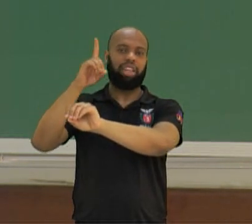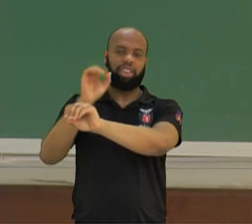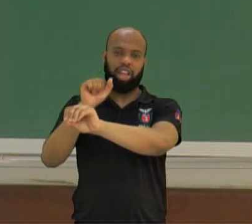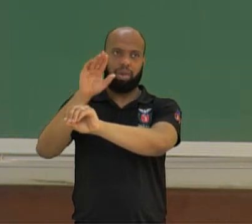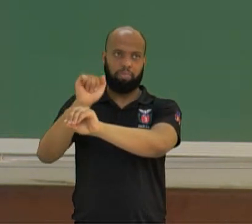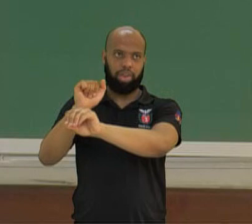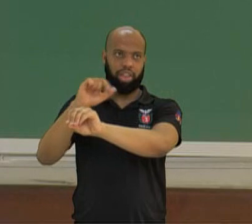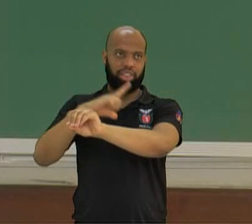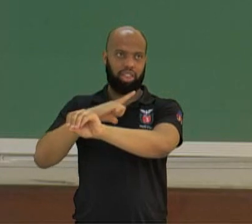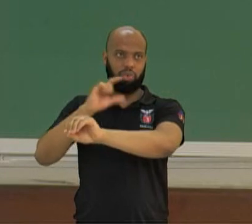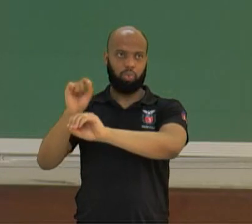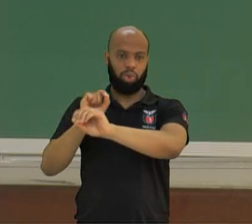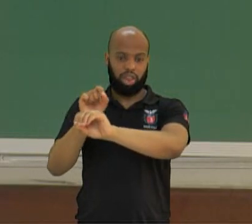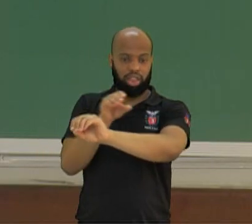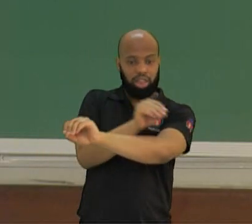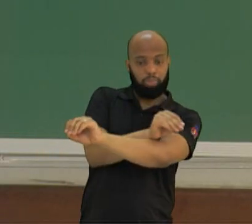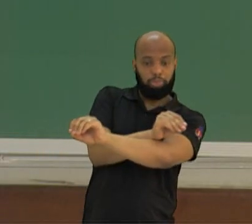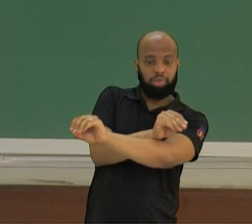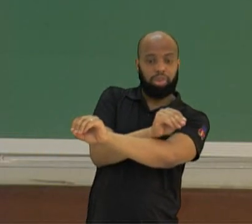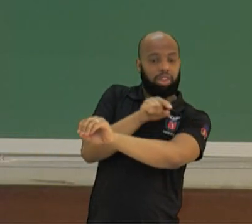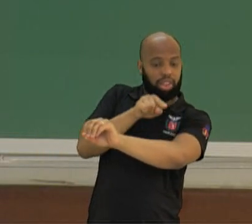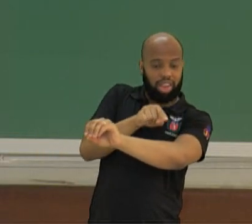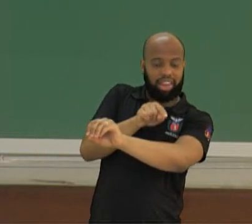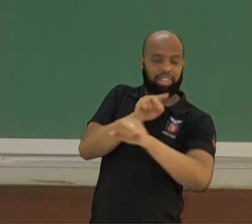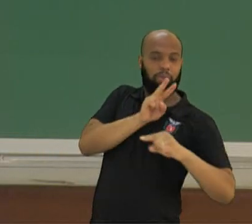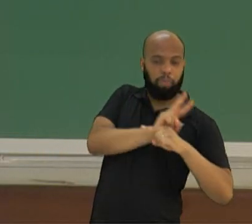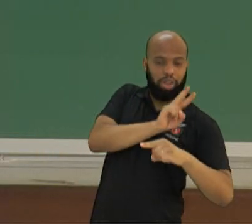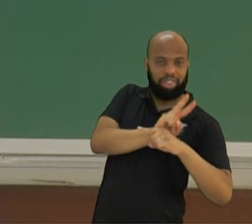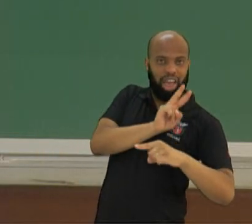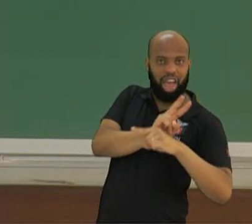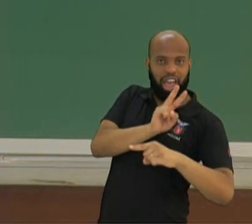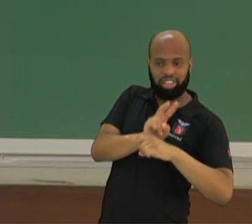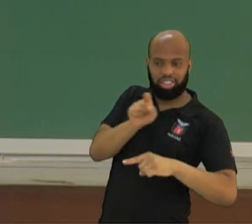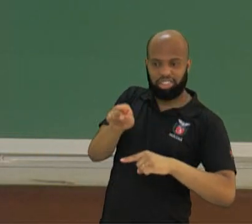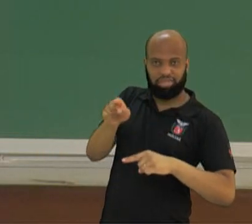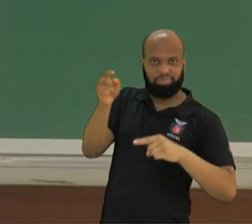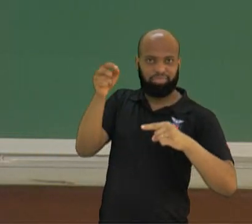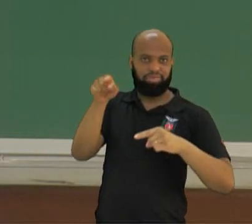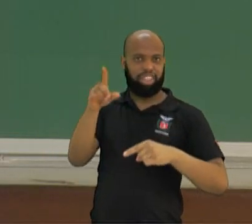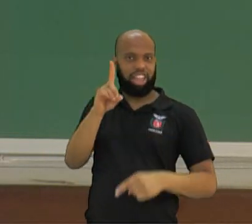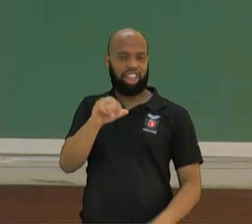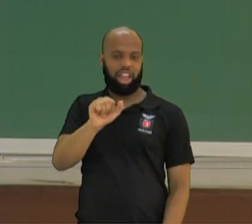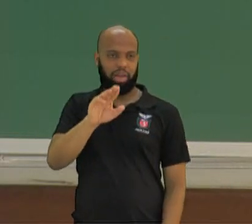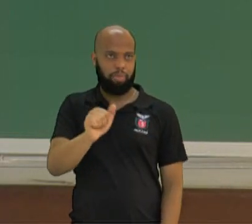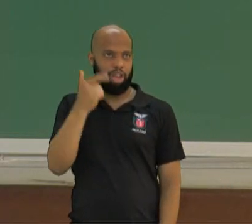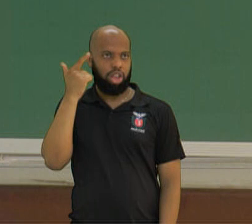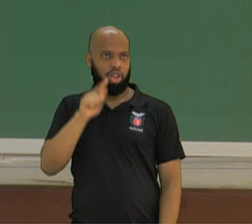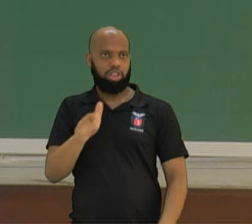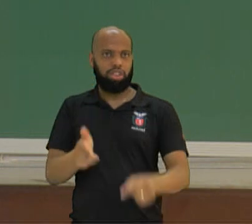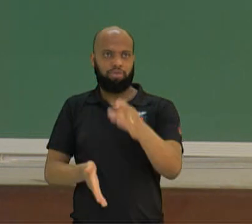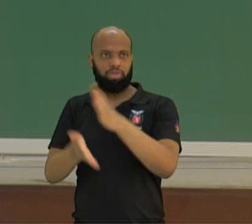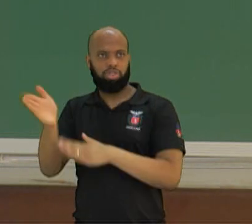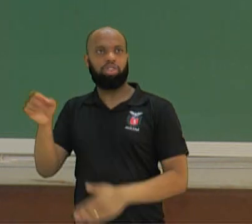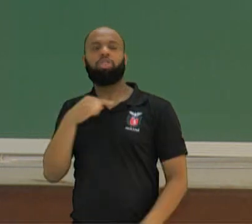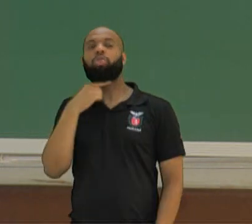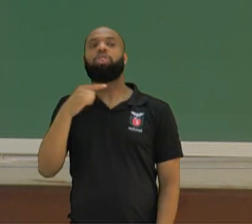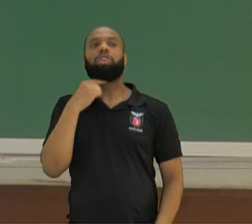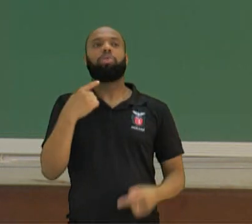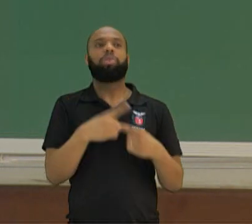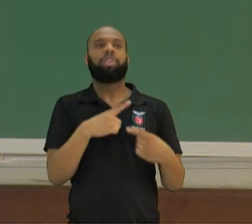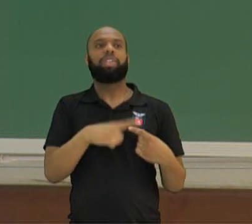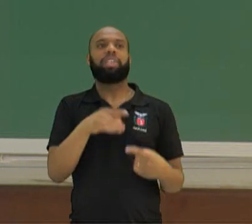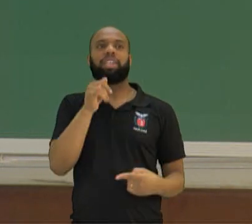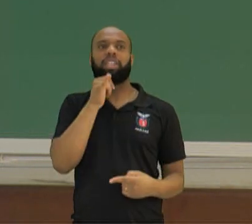seja, o rei adversário está protegendo essa peça que está dando o xeque-mate. Ele consegue fugir? Não, ele não consegue fugir, porque